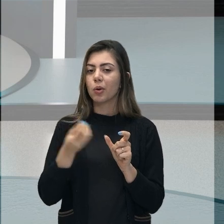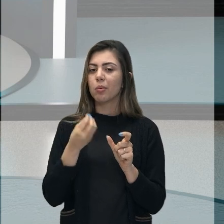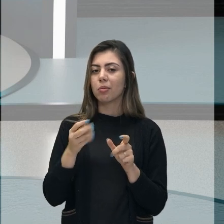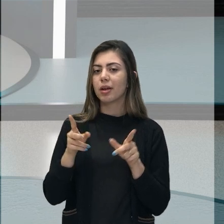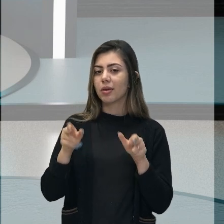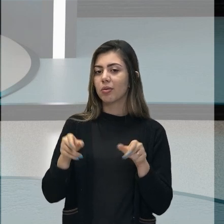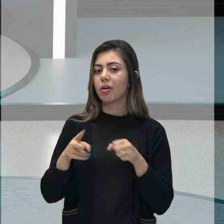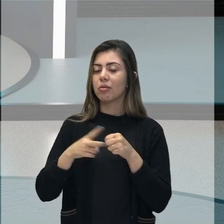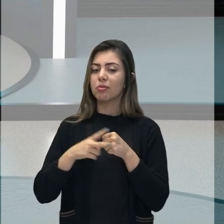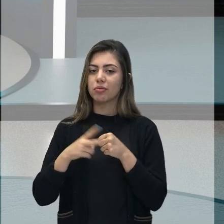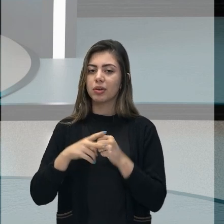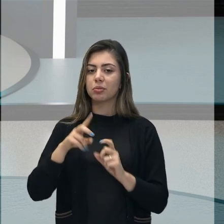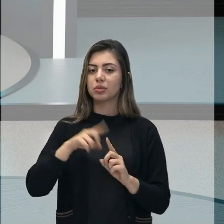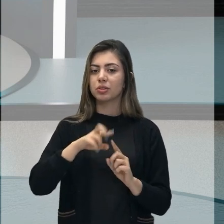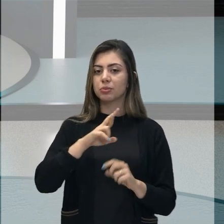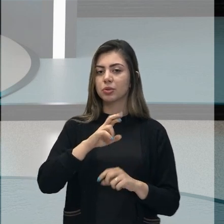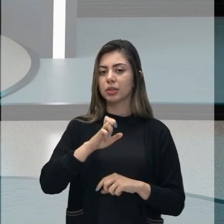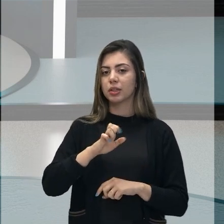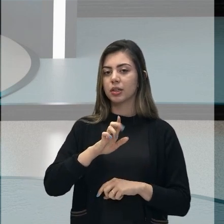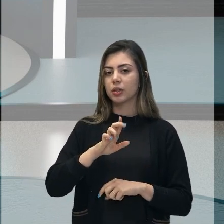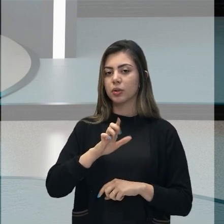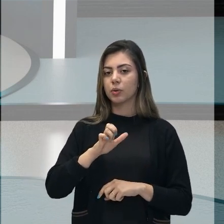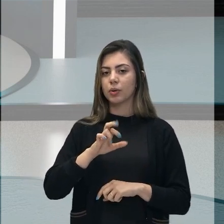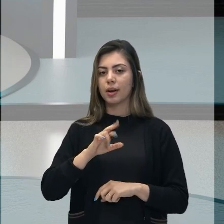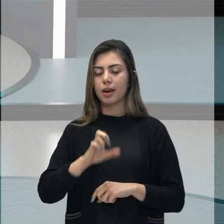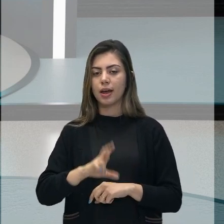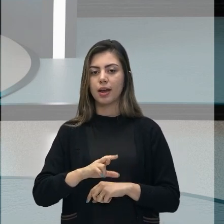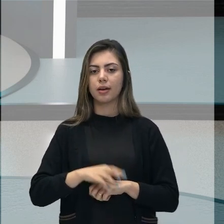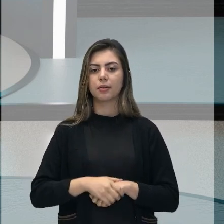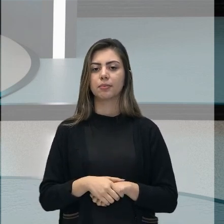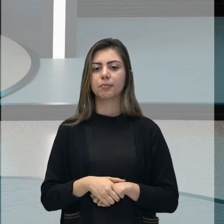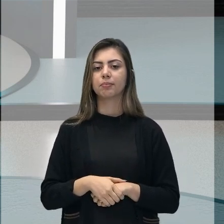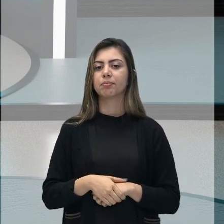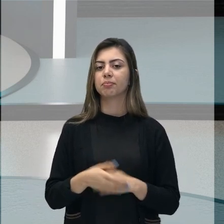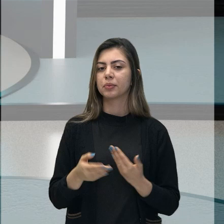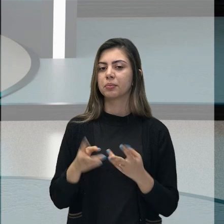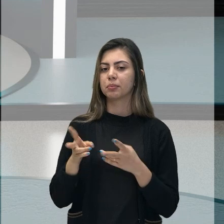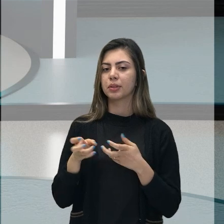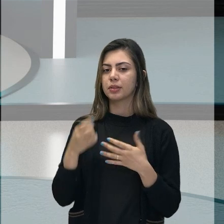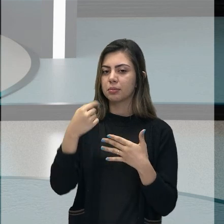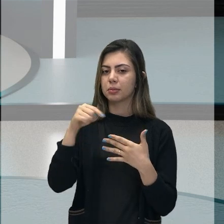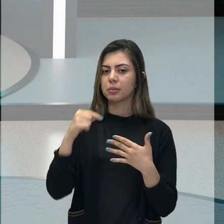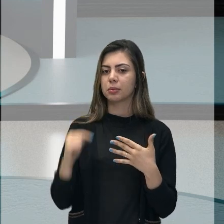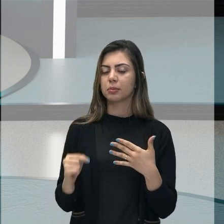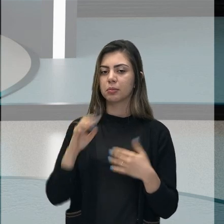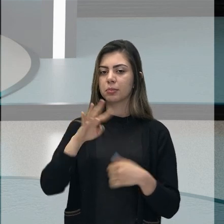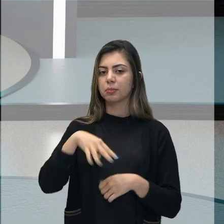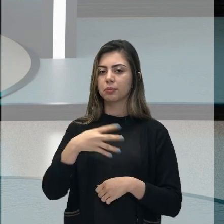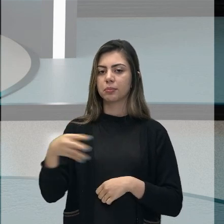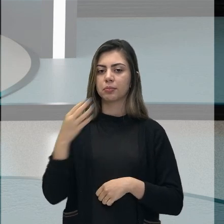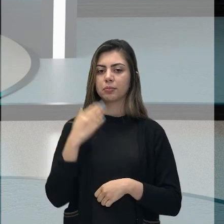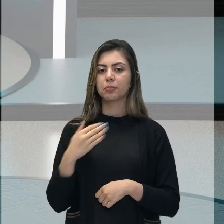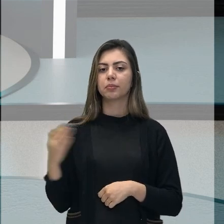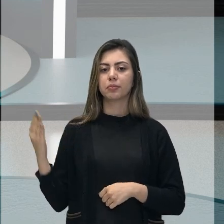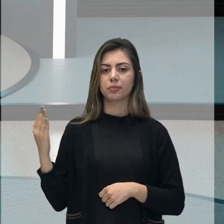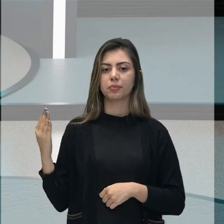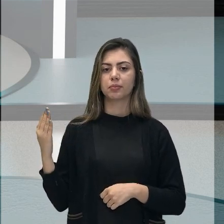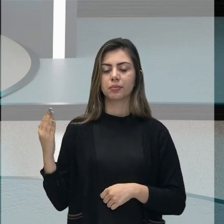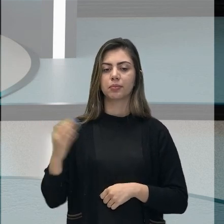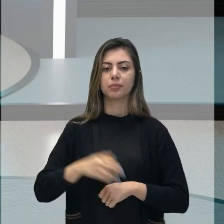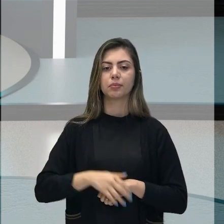verbo regular. Eu pensava, tu pensabas, ele pensava, nós outros pensávamos, vosotros pensabais,